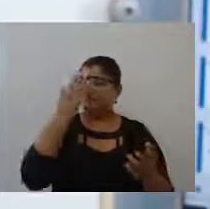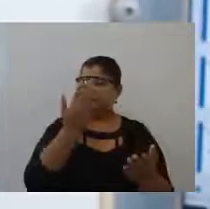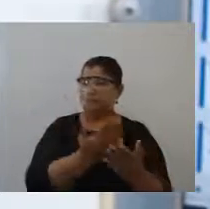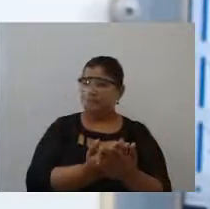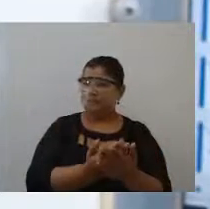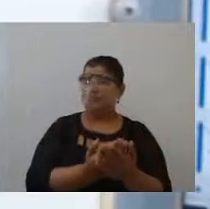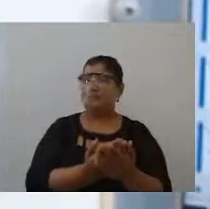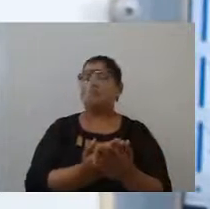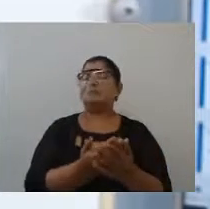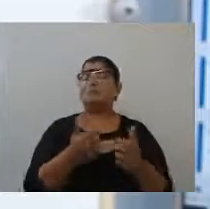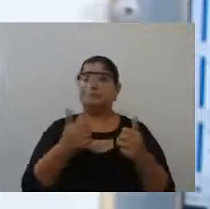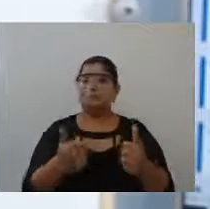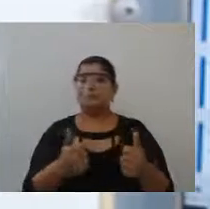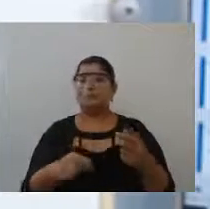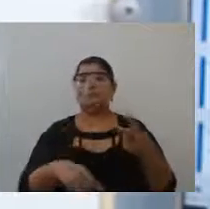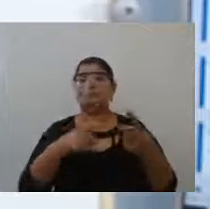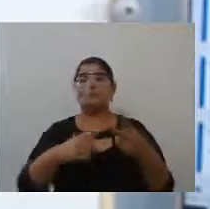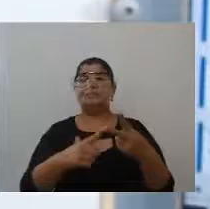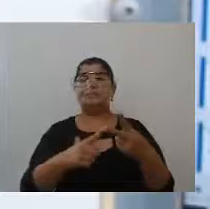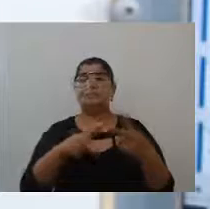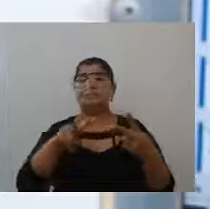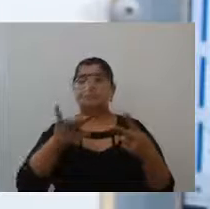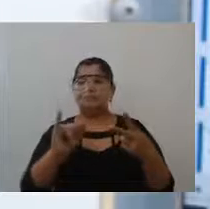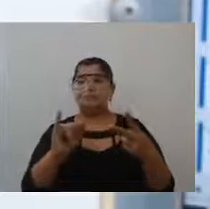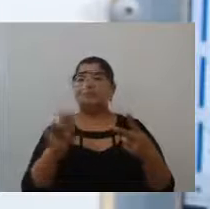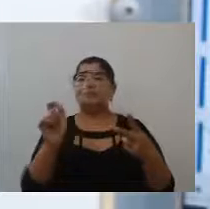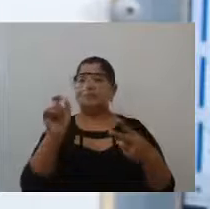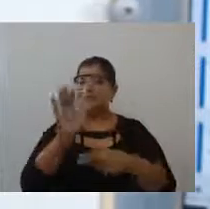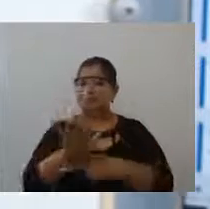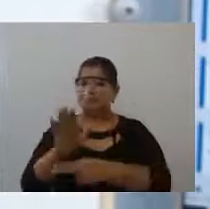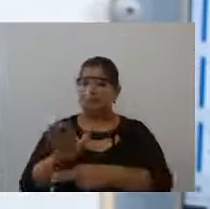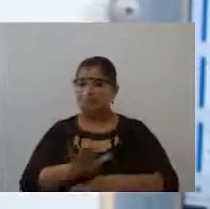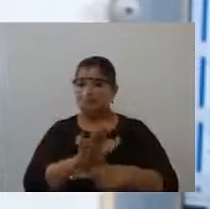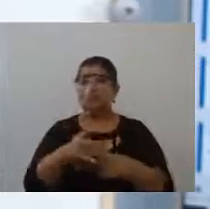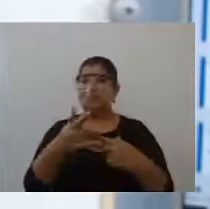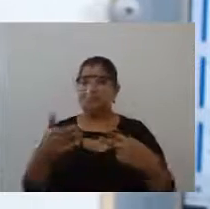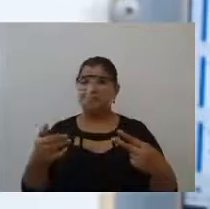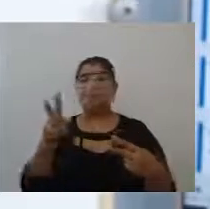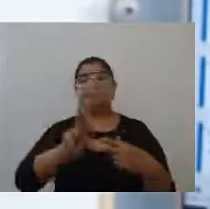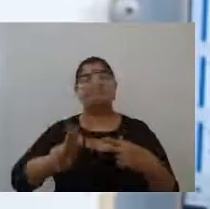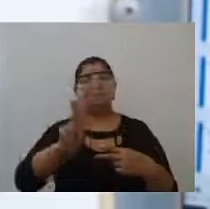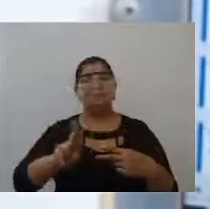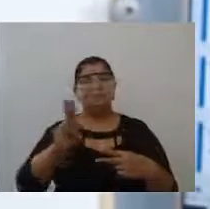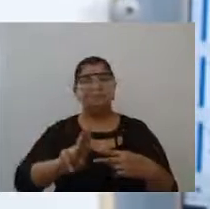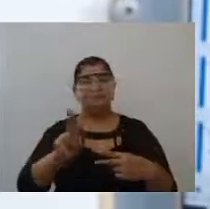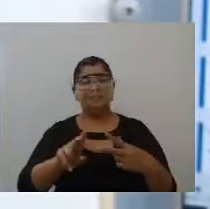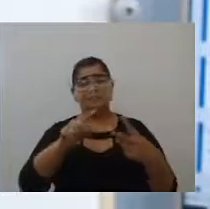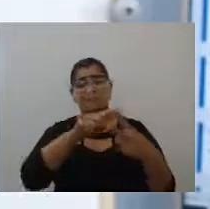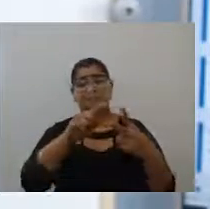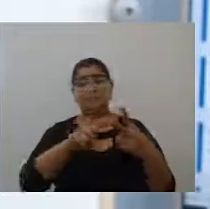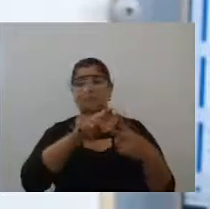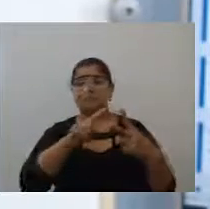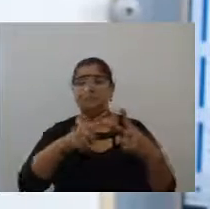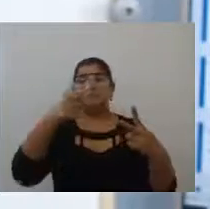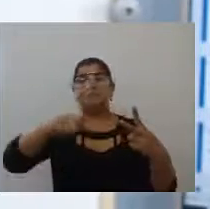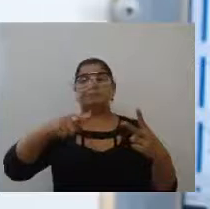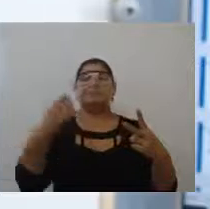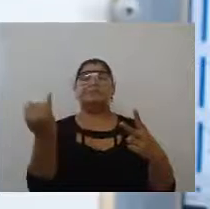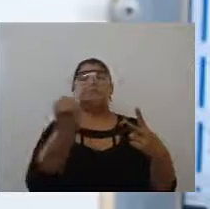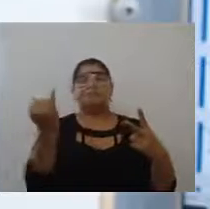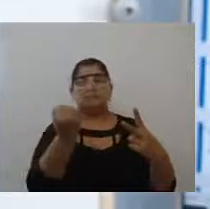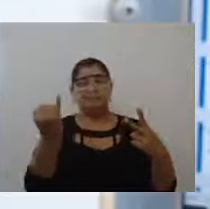É credibilidade. Será que a coisa vai servir para alguma coisa? É utilidade. Essa dupla avaliação